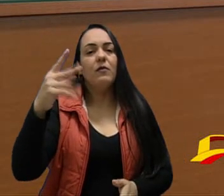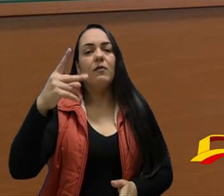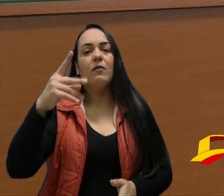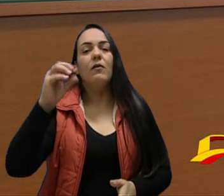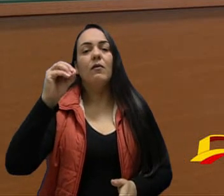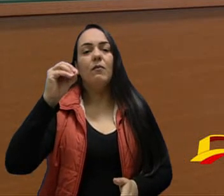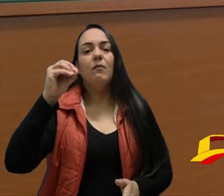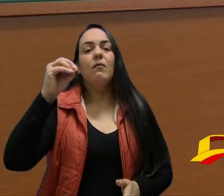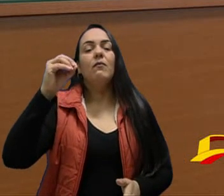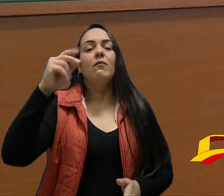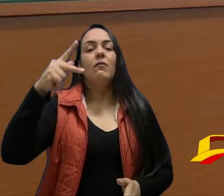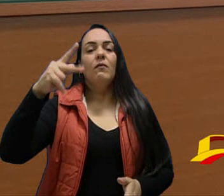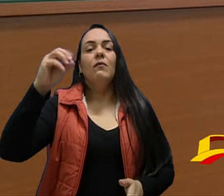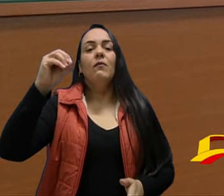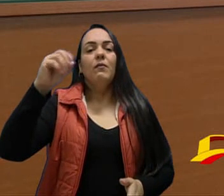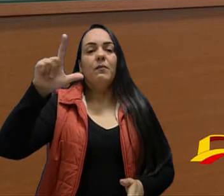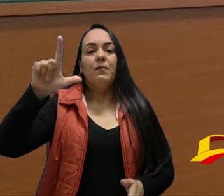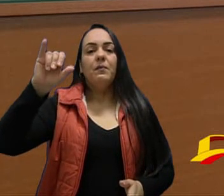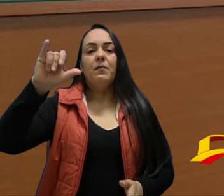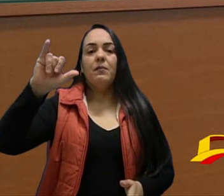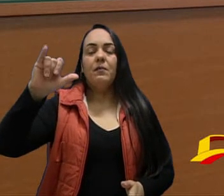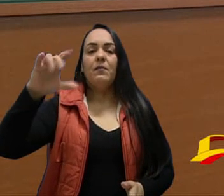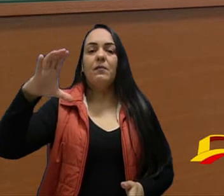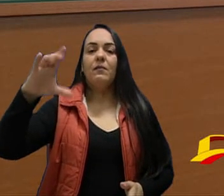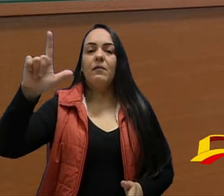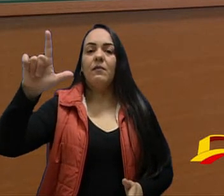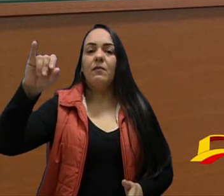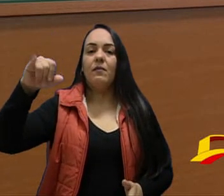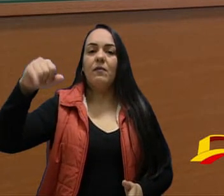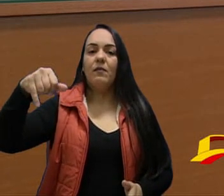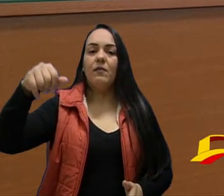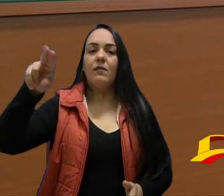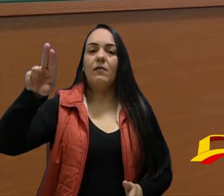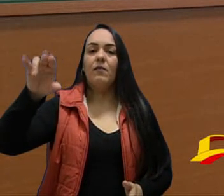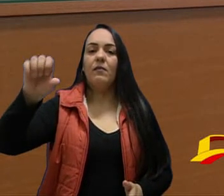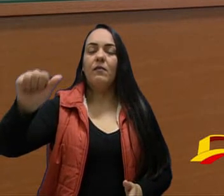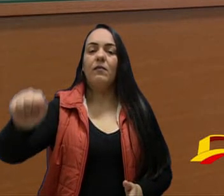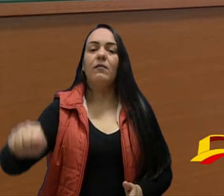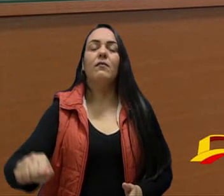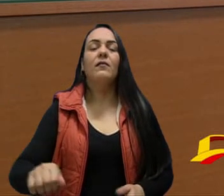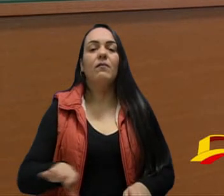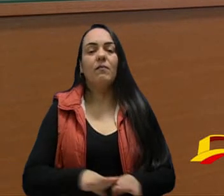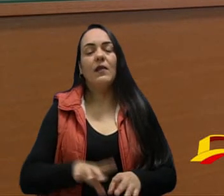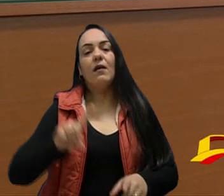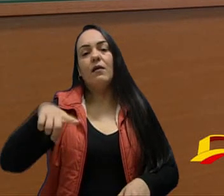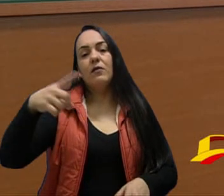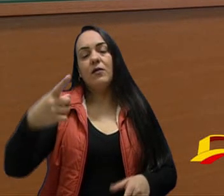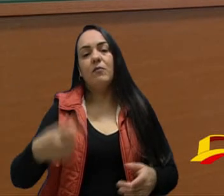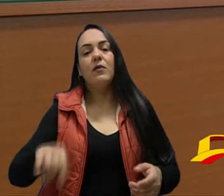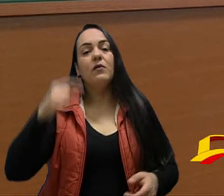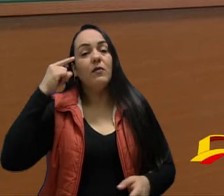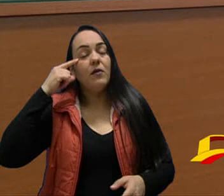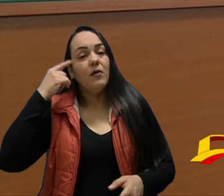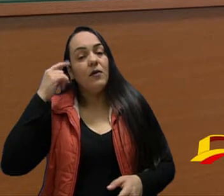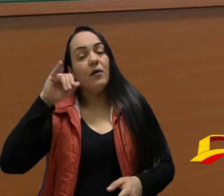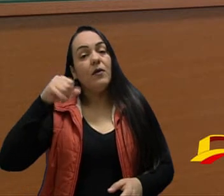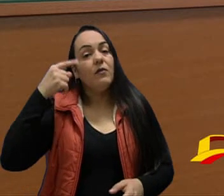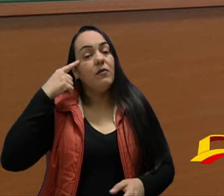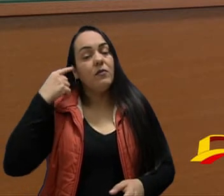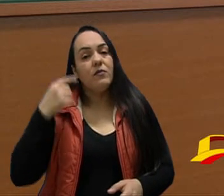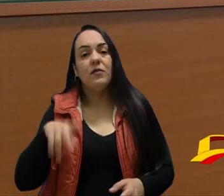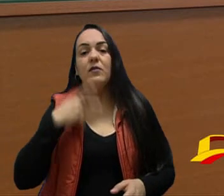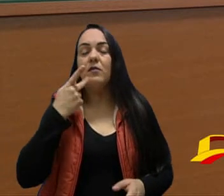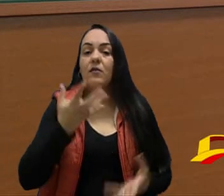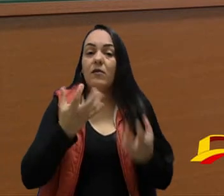policlínica pode ficar só pode e botar na vezes a senhora vereadora aqui daí também que o joão donizete antes para fazer